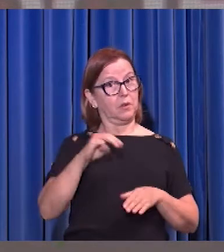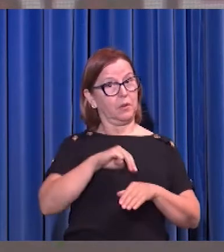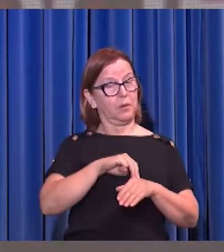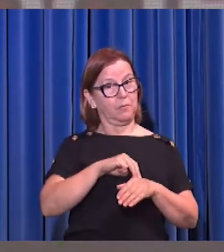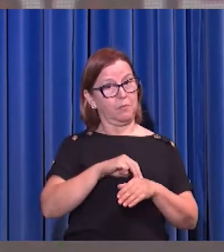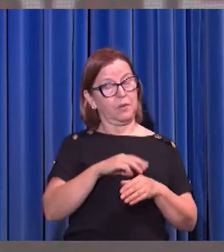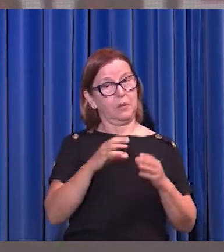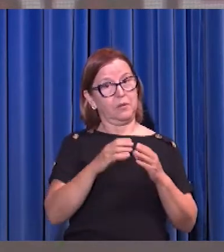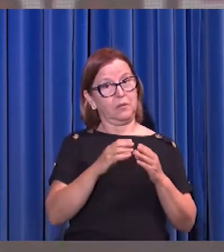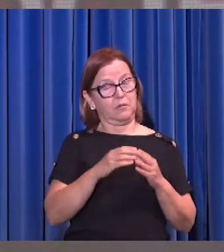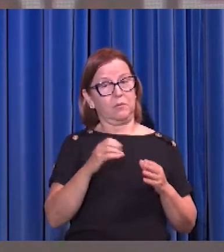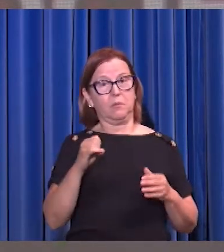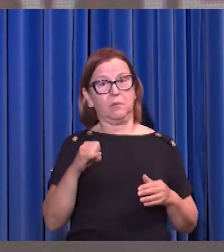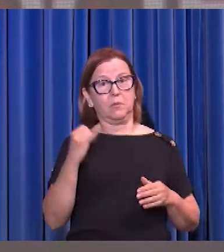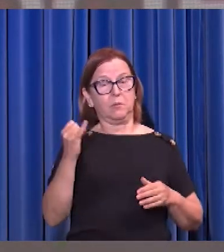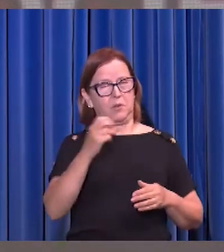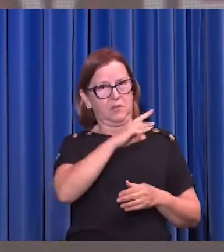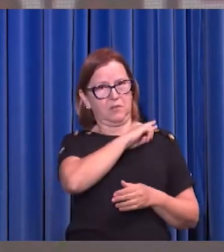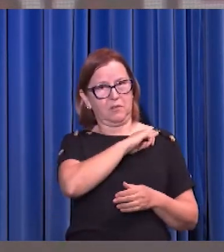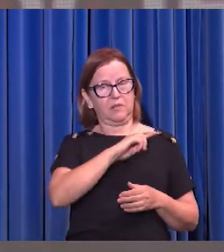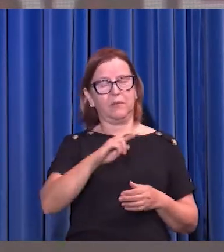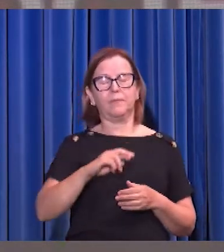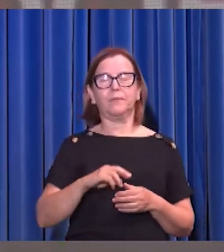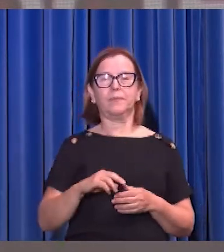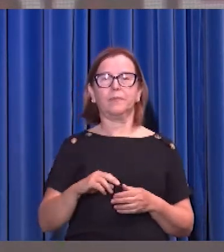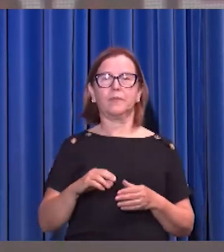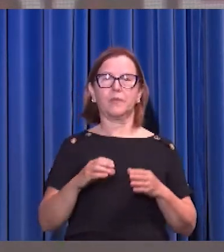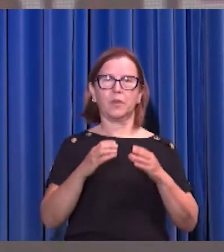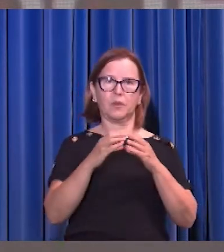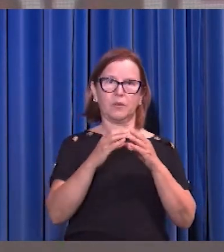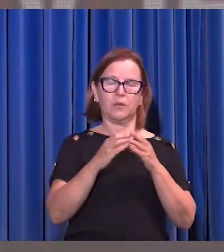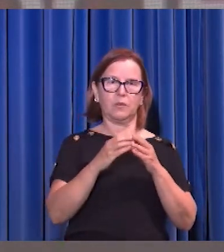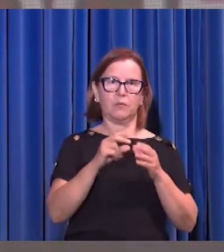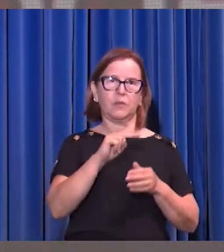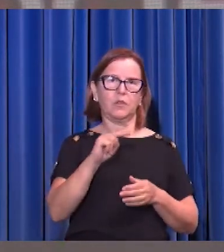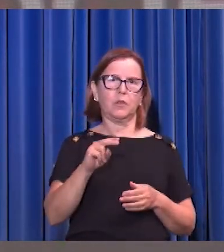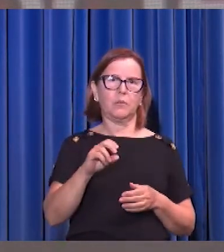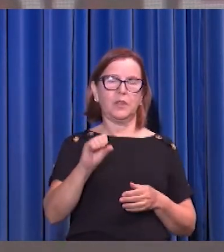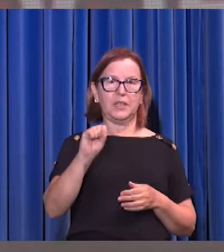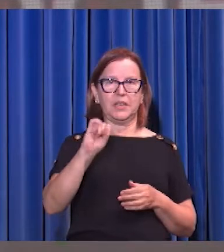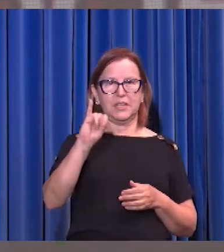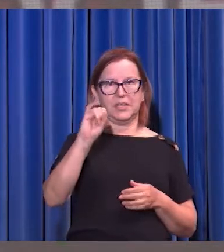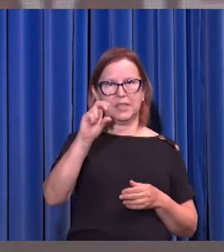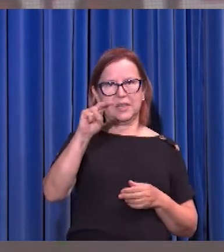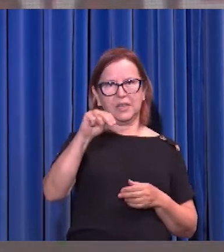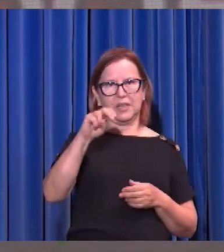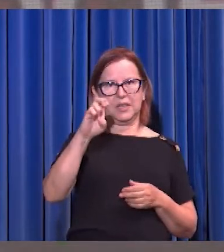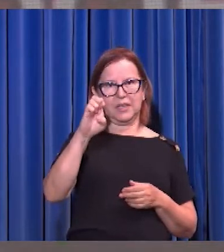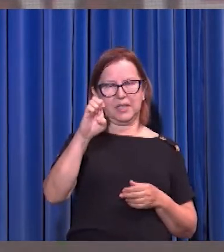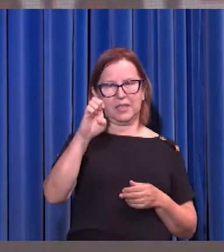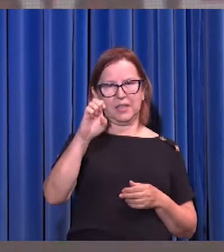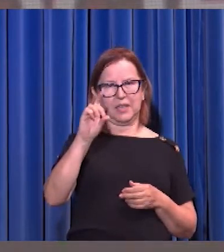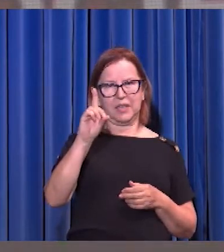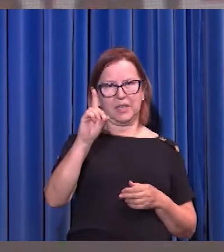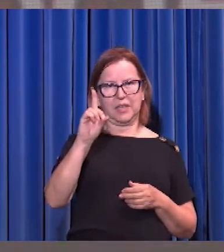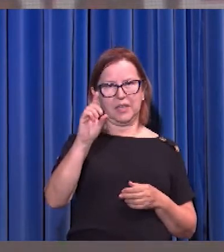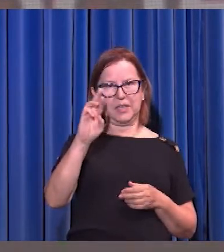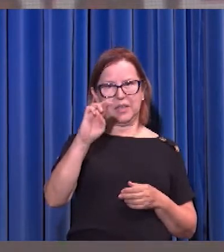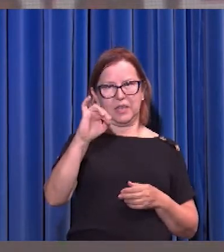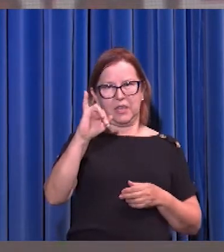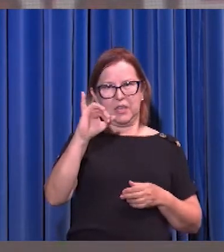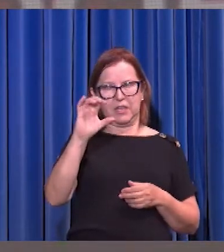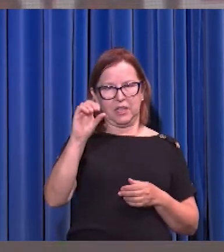Sinédrio. Lembrando aqui que o Sinédrio era uma instituição que